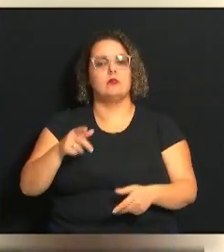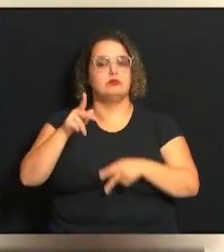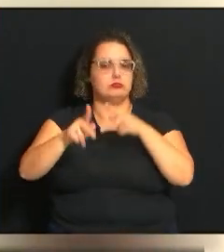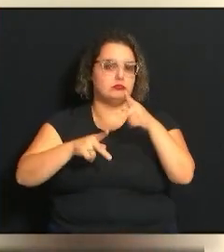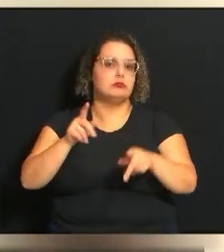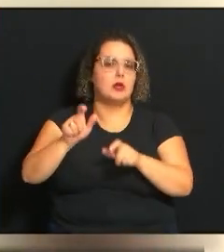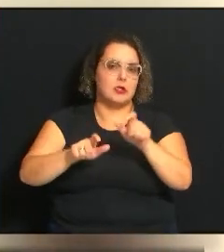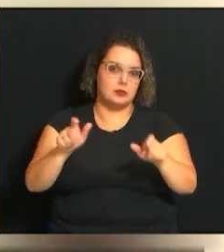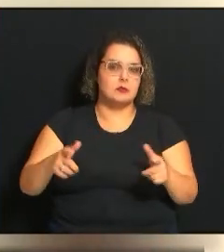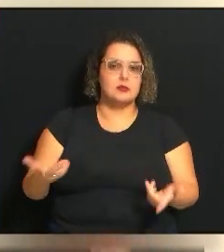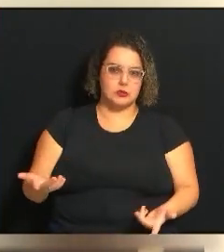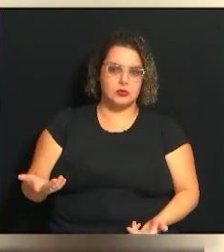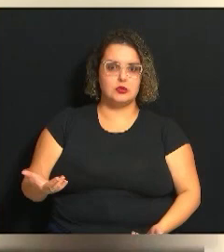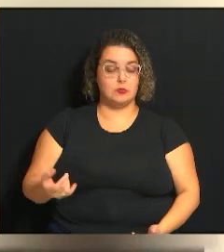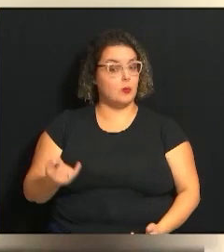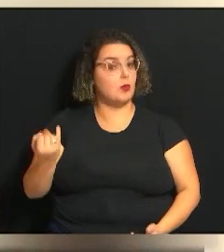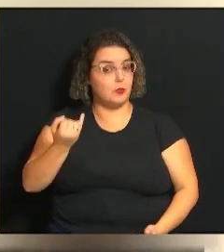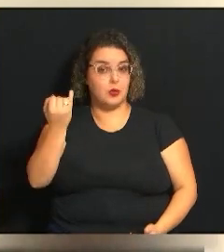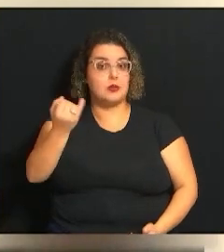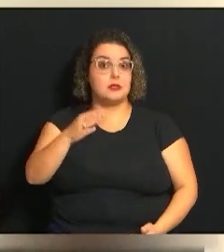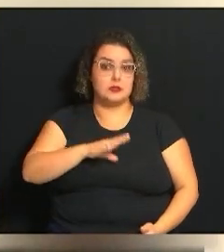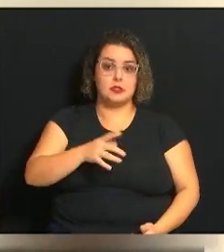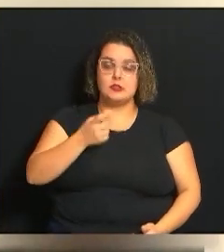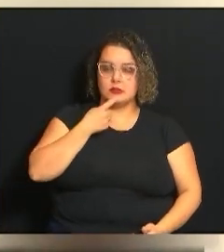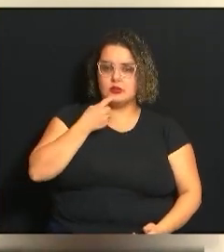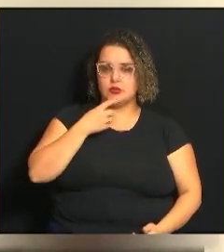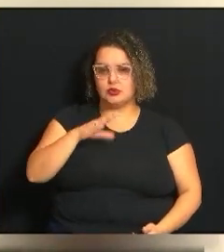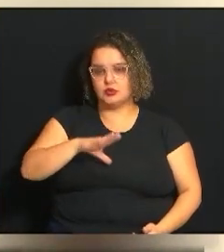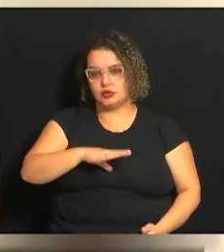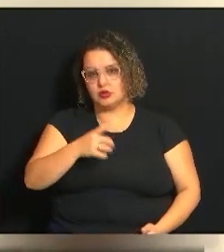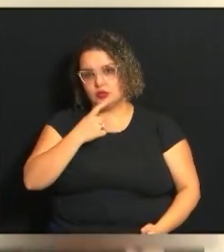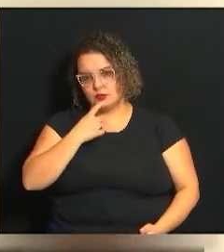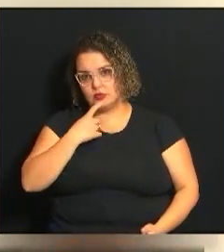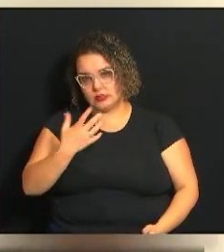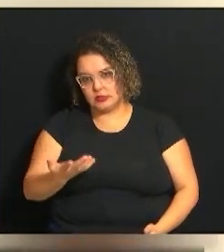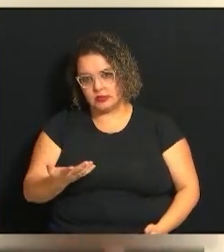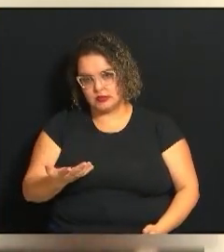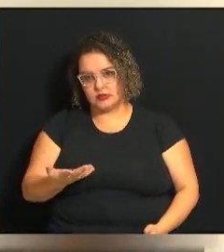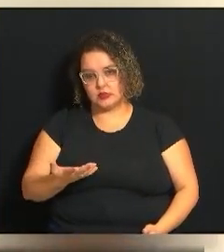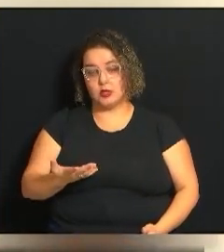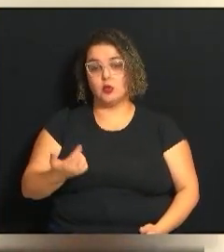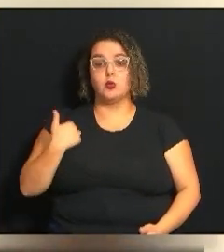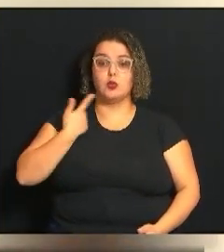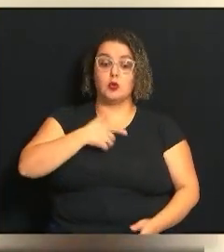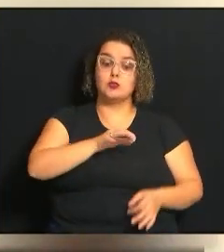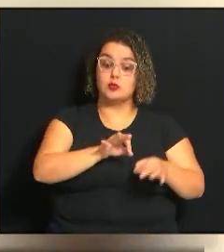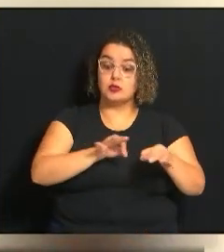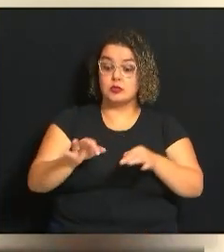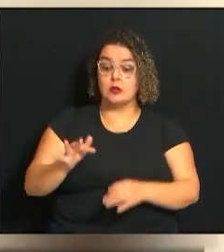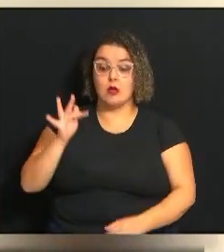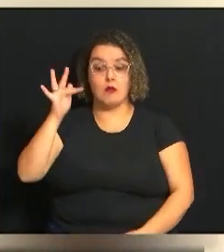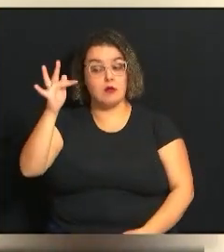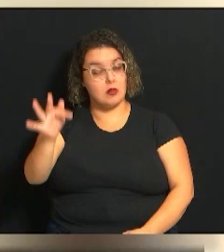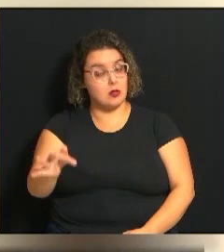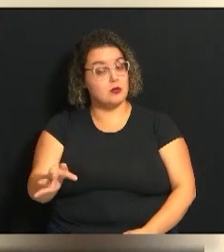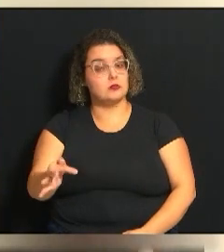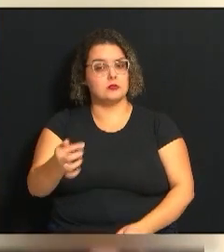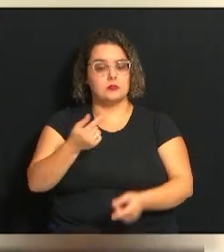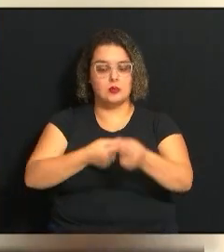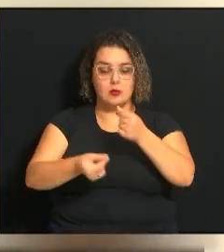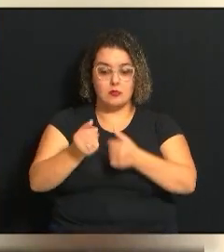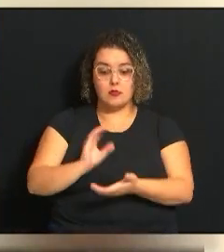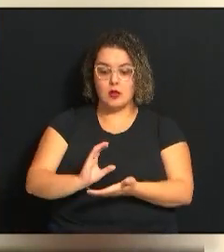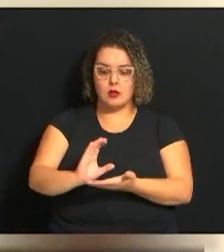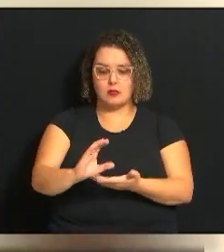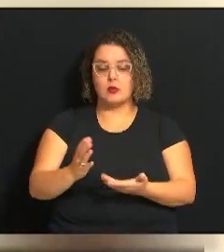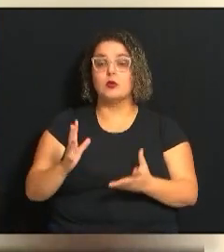grande importância que tem isso na cidade de Campinas. Ou seja, nós estamos projetando o nosso futuro, os investimentos, aquilo